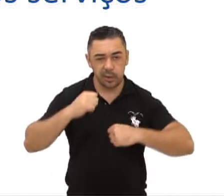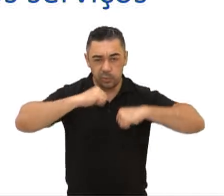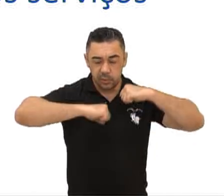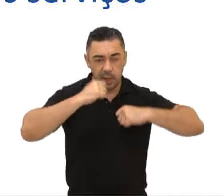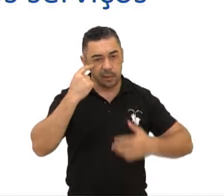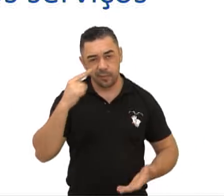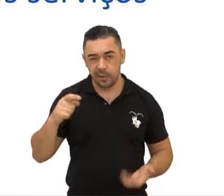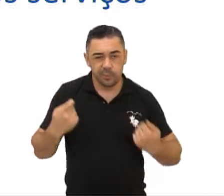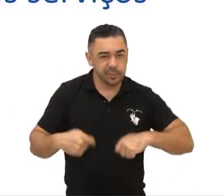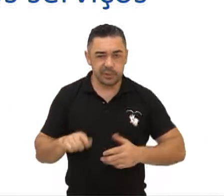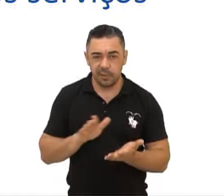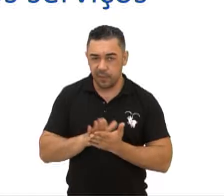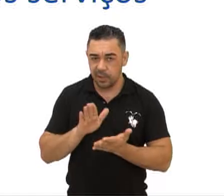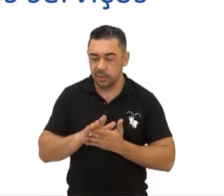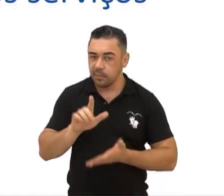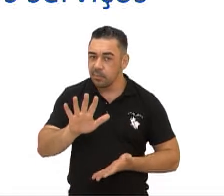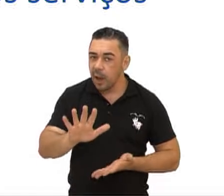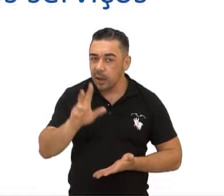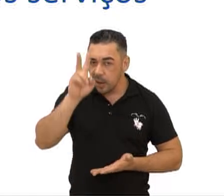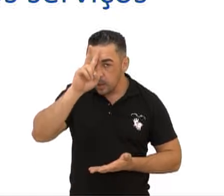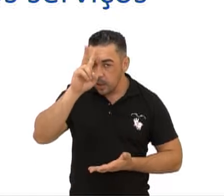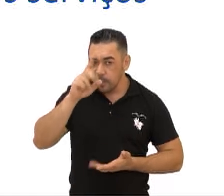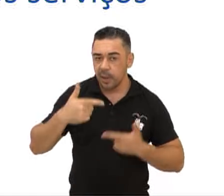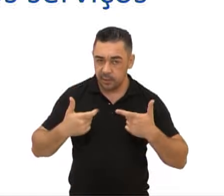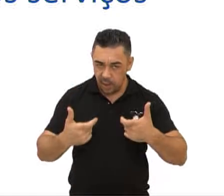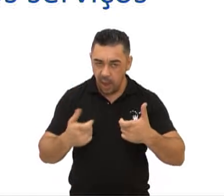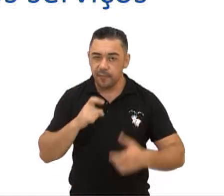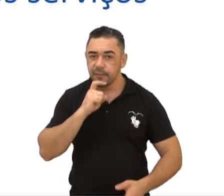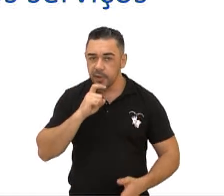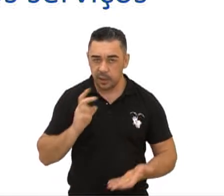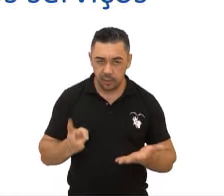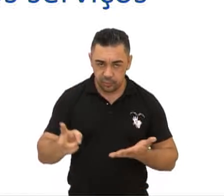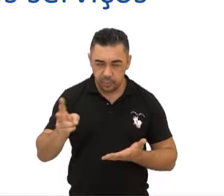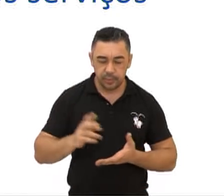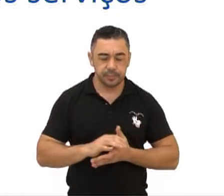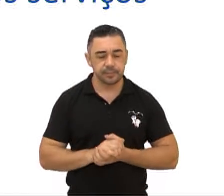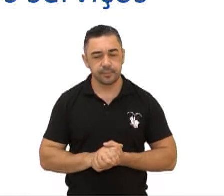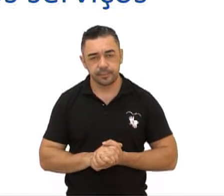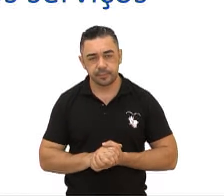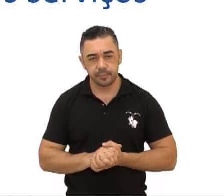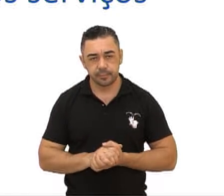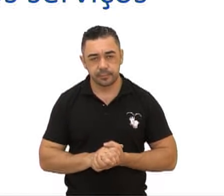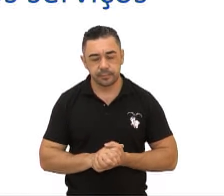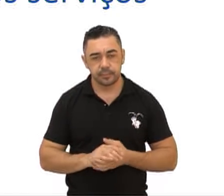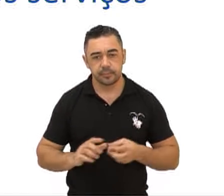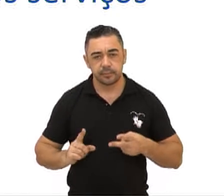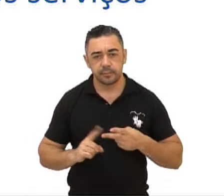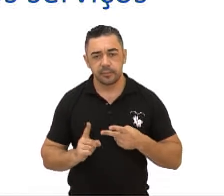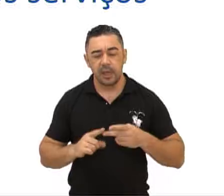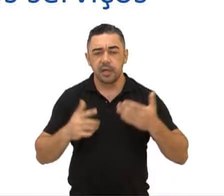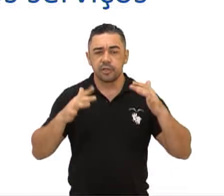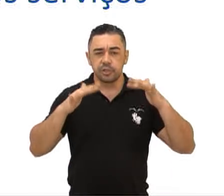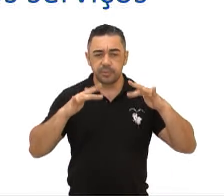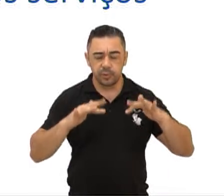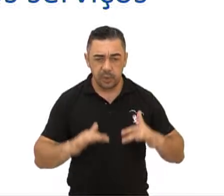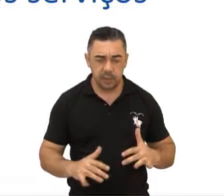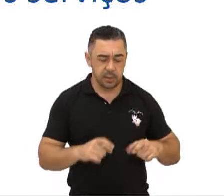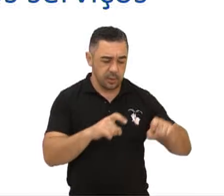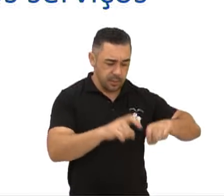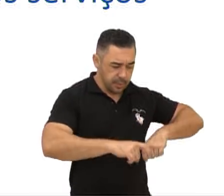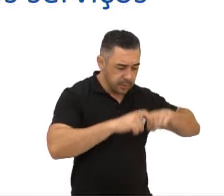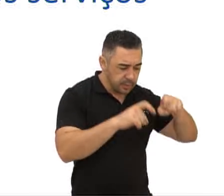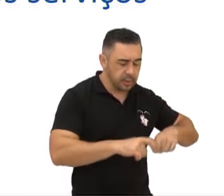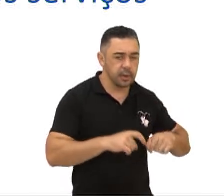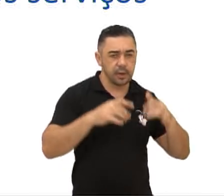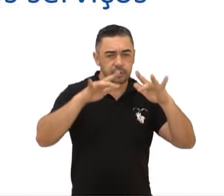como desnecessários. Mas lembra? Guerra Fria acontecendo. E ainda, queda da produção agrícola, queda da produção da